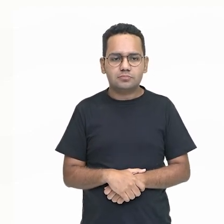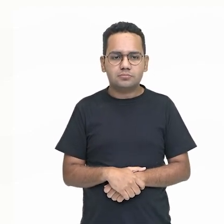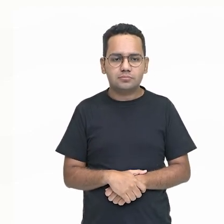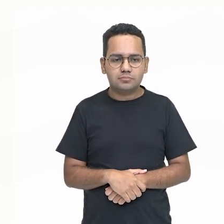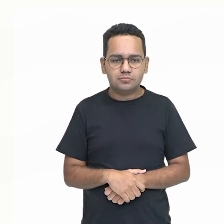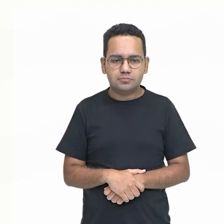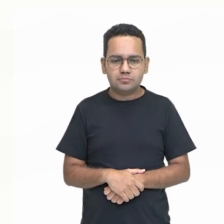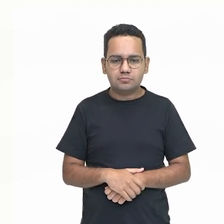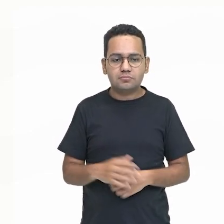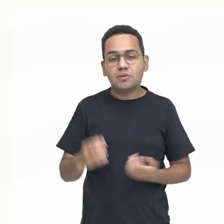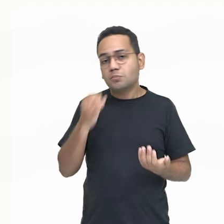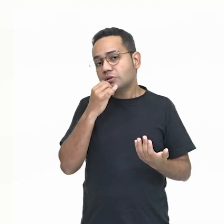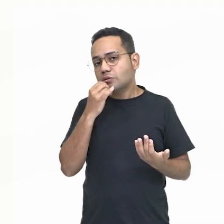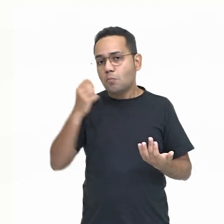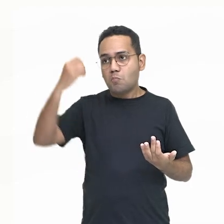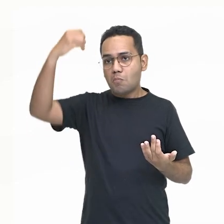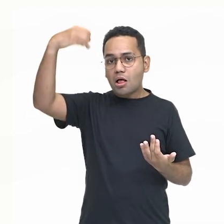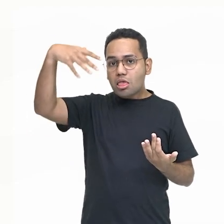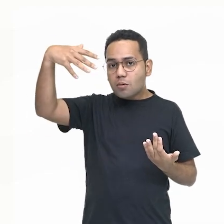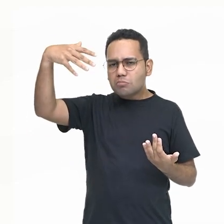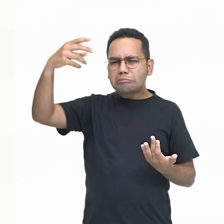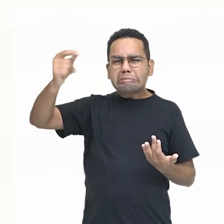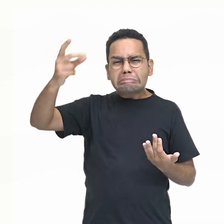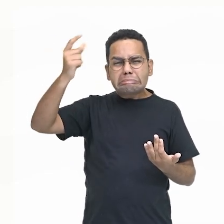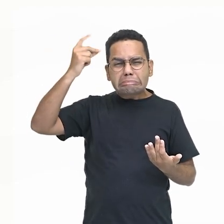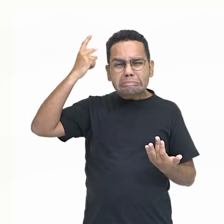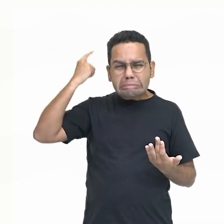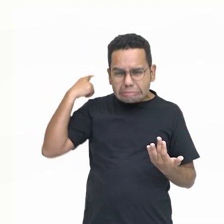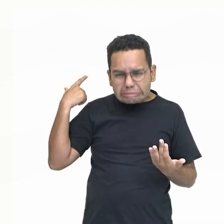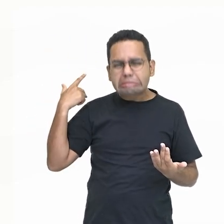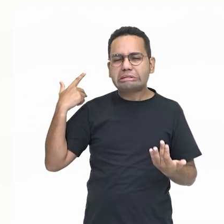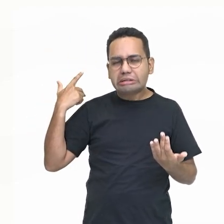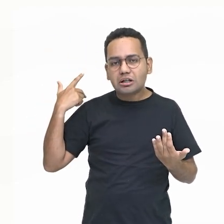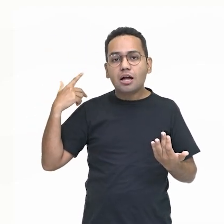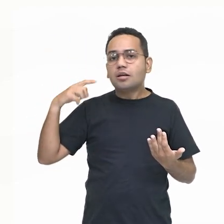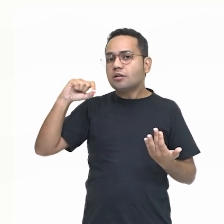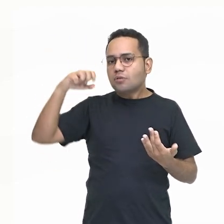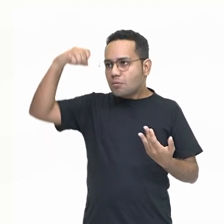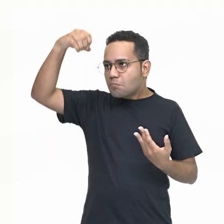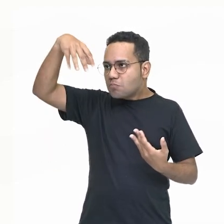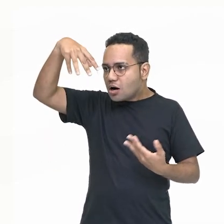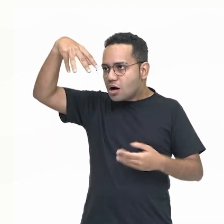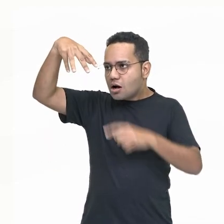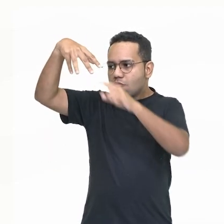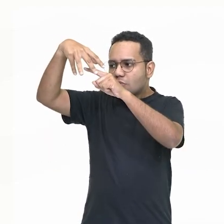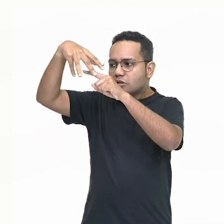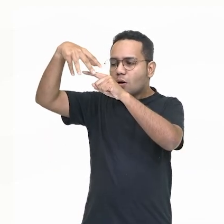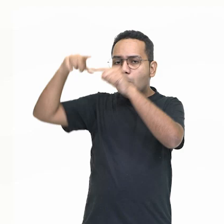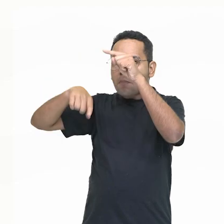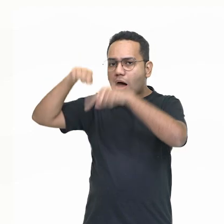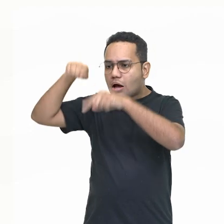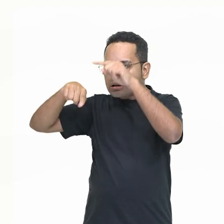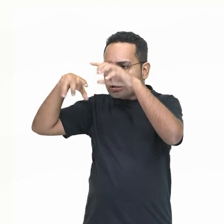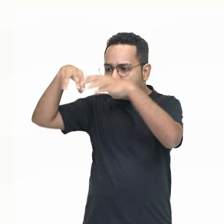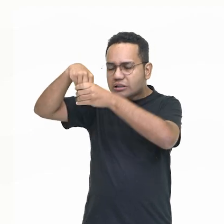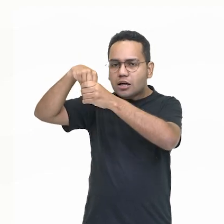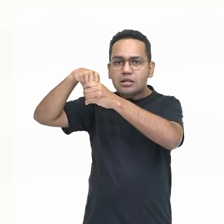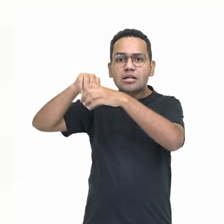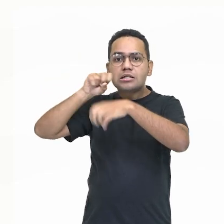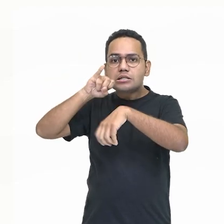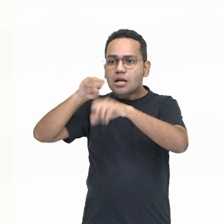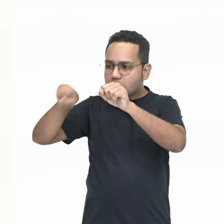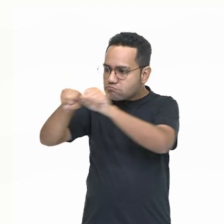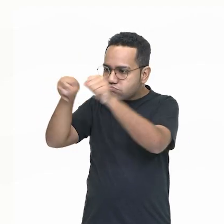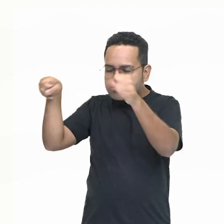uma lâmpada incandescente, que tem um filamento lá dentro, que quando queima, solta. Então, aquilo